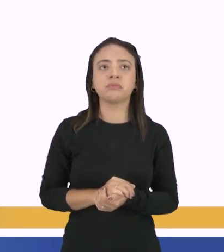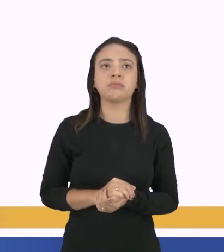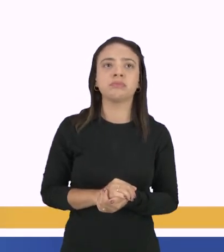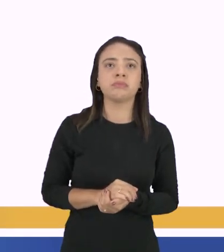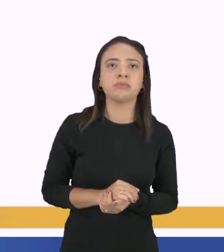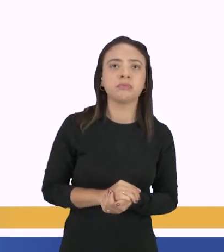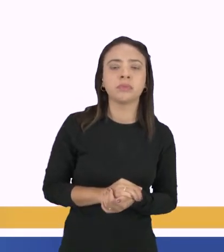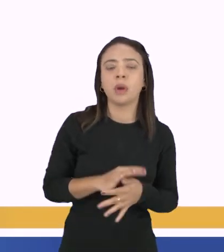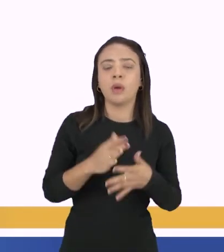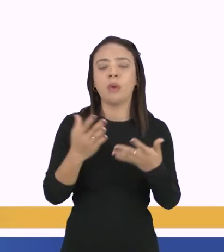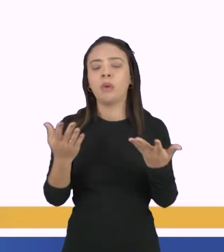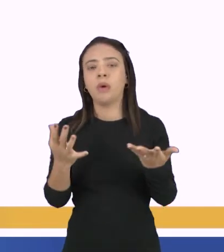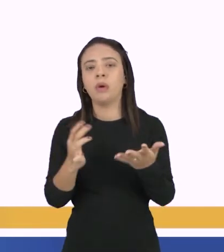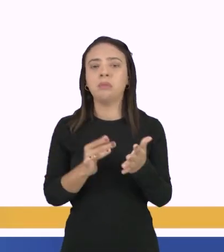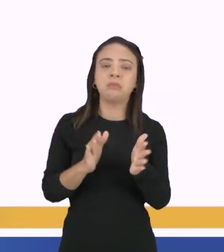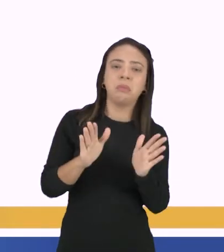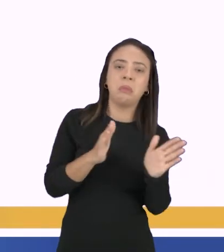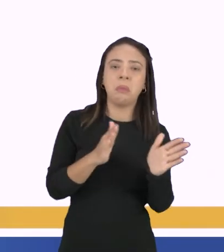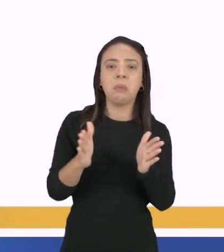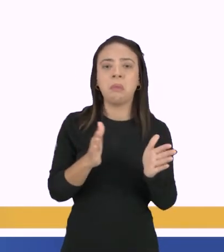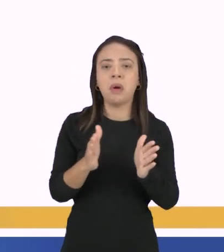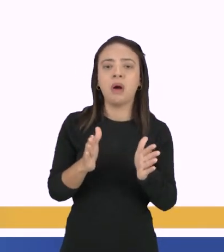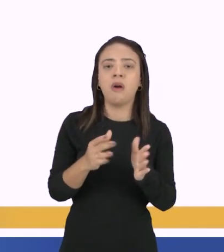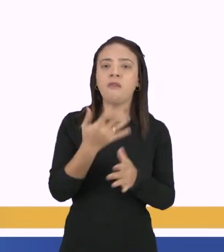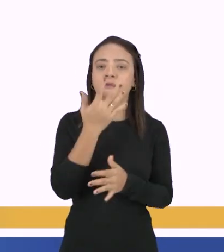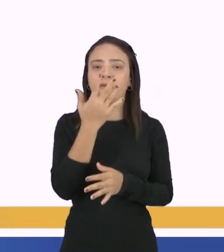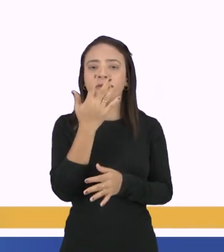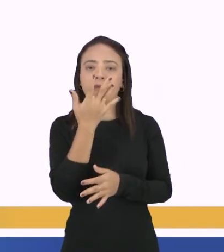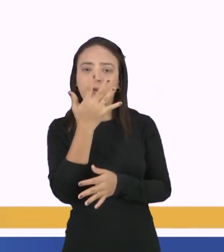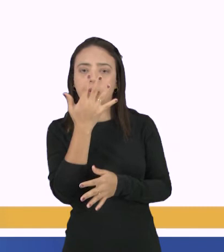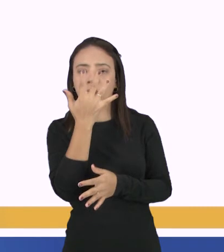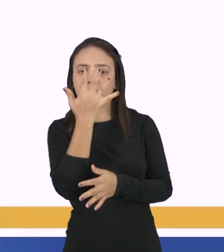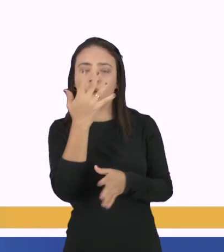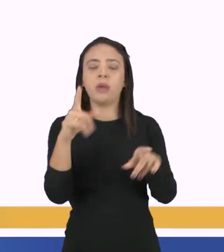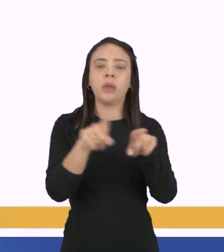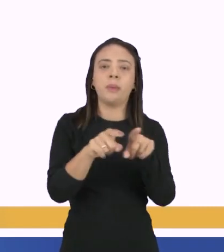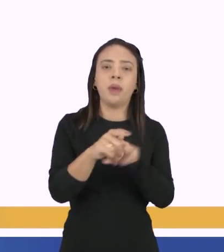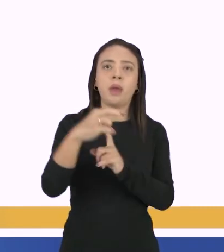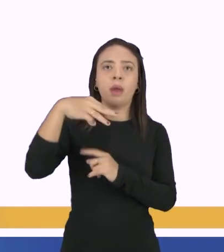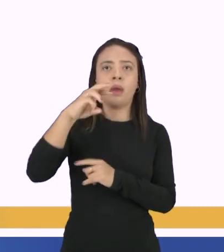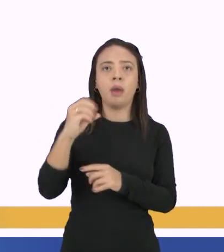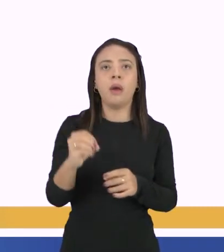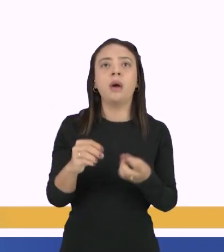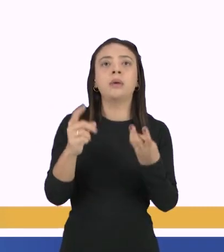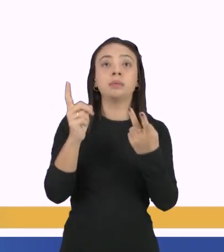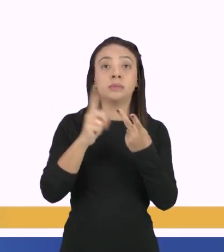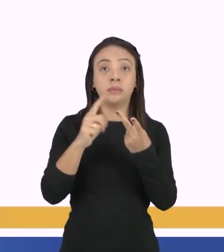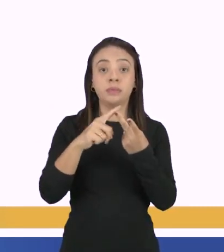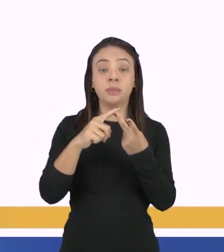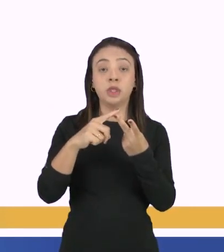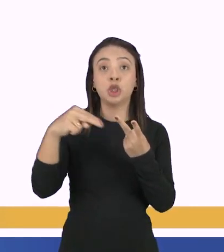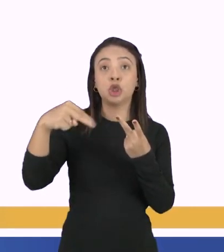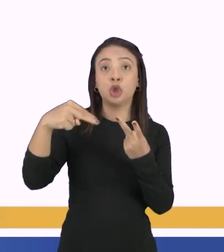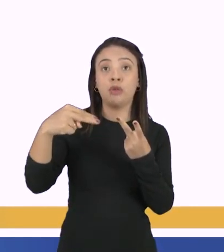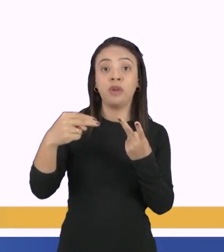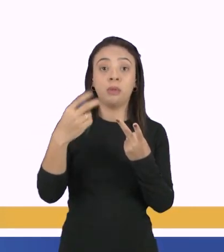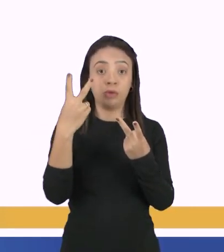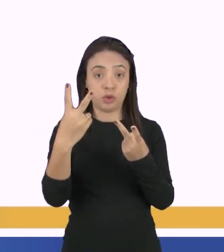February and March, entre fevereiro e março, November 2nd, 2 de novembro, ou March